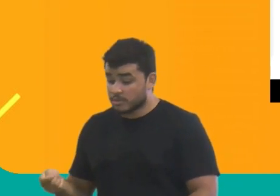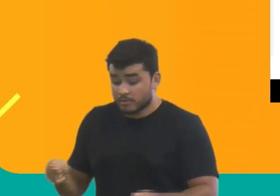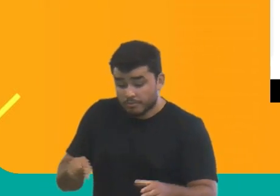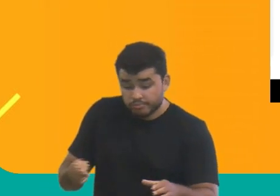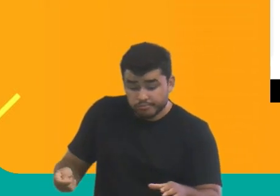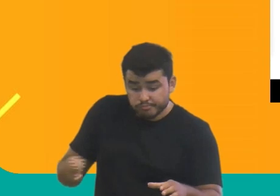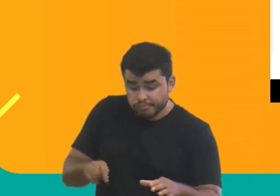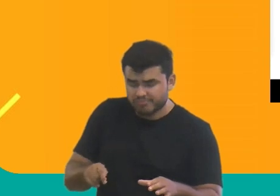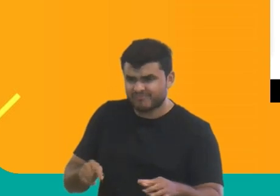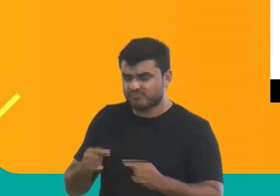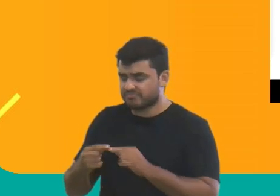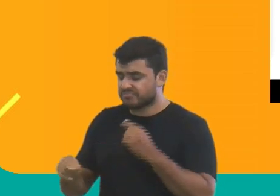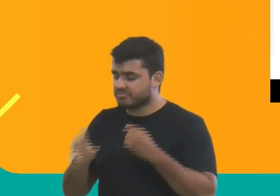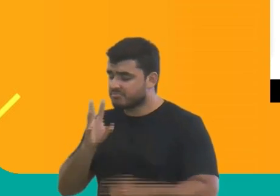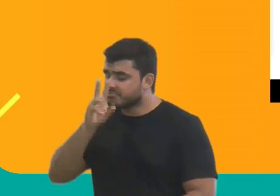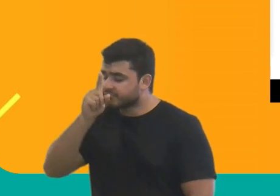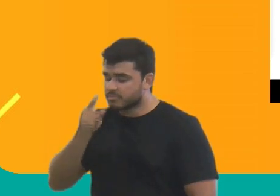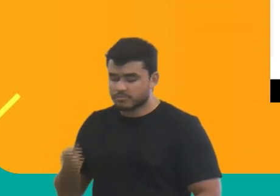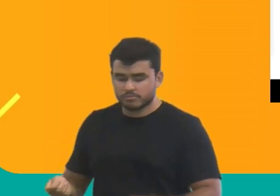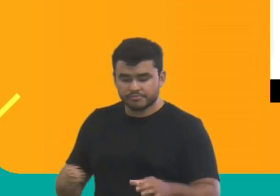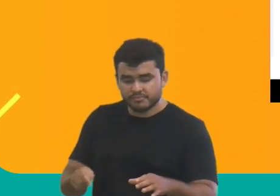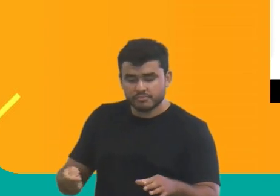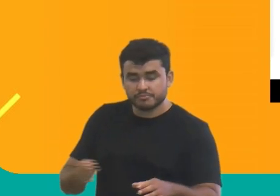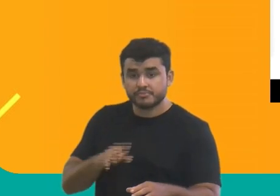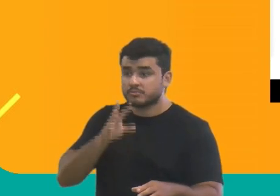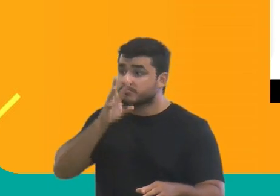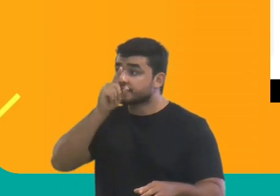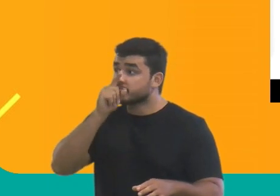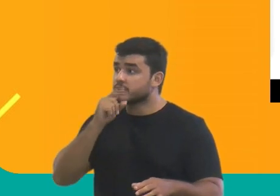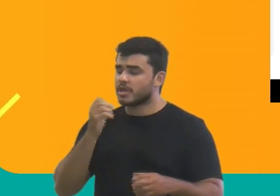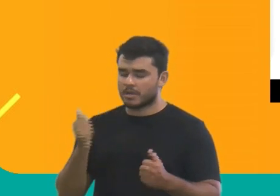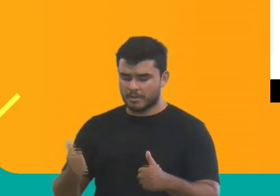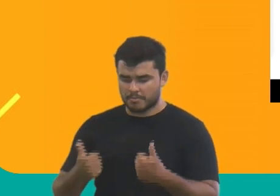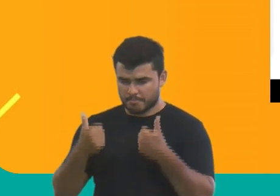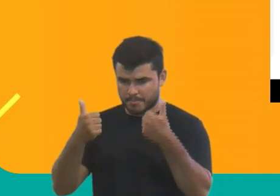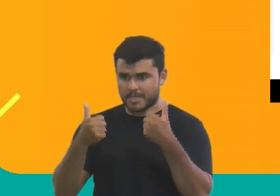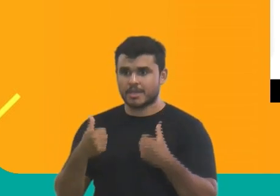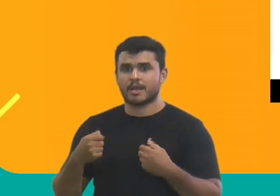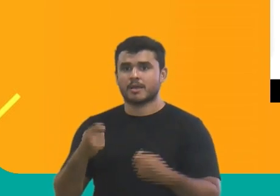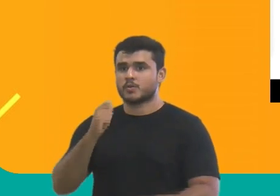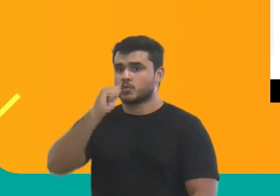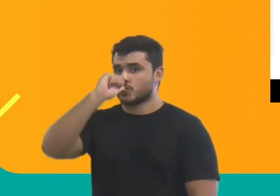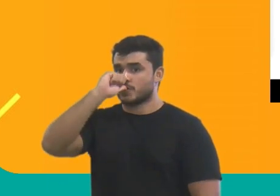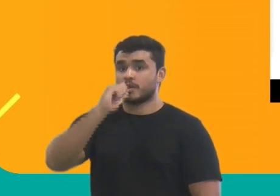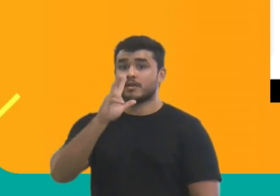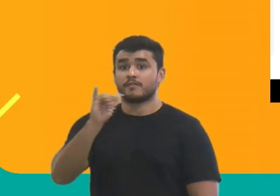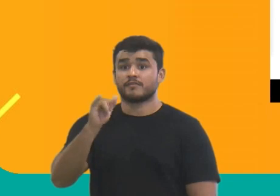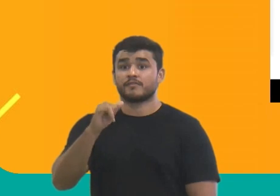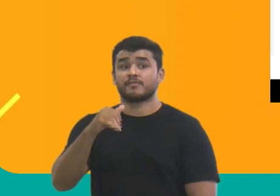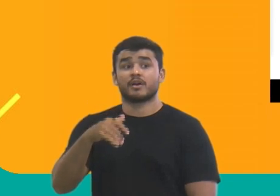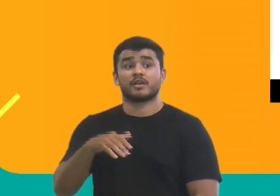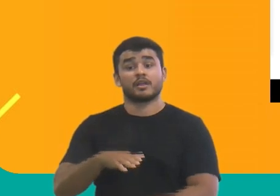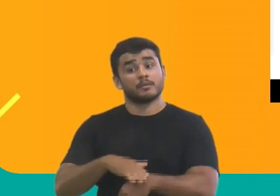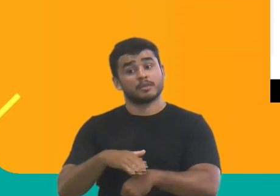via deslocamento de equilíbrio, corrigir a concentração, garantindo a eficácia da bebida, mas em maior tempo.